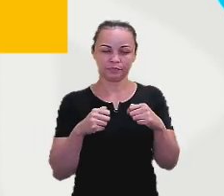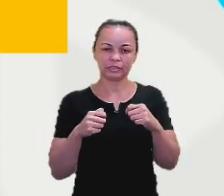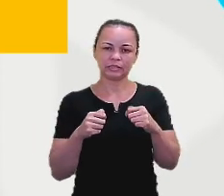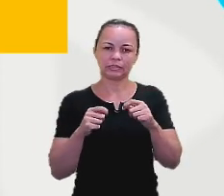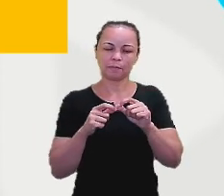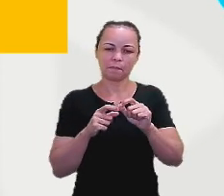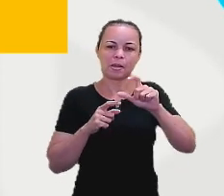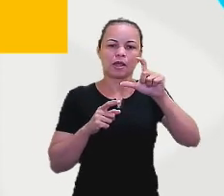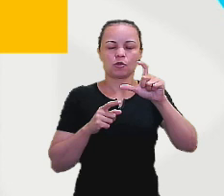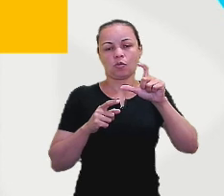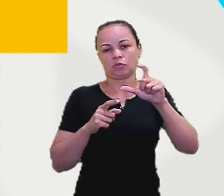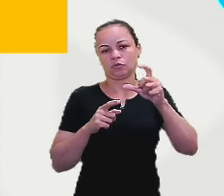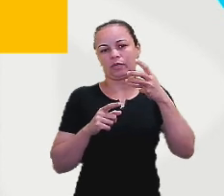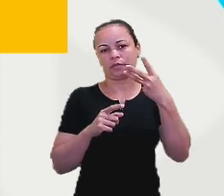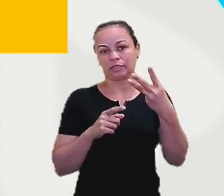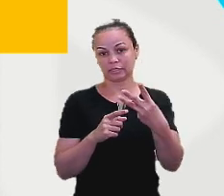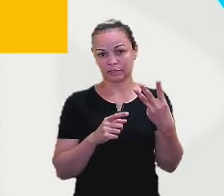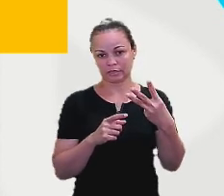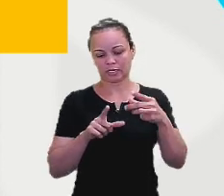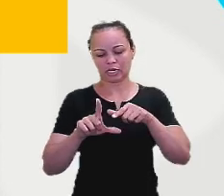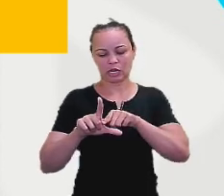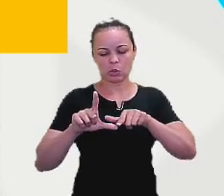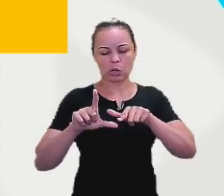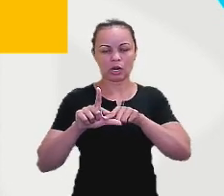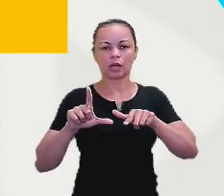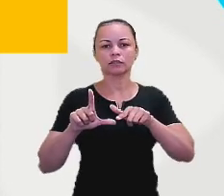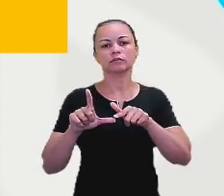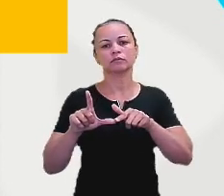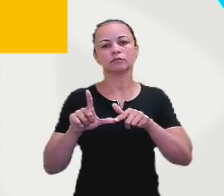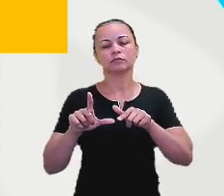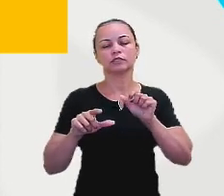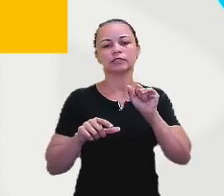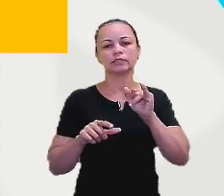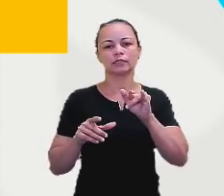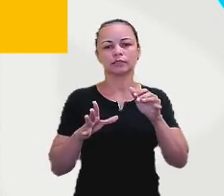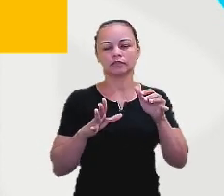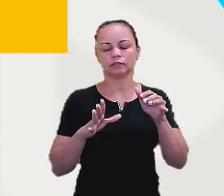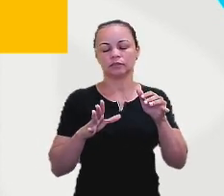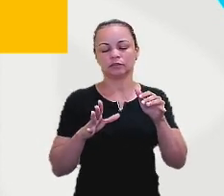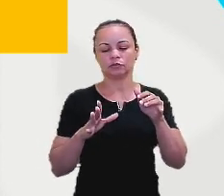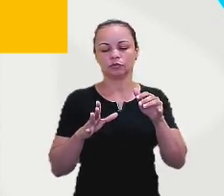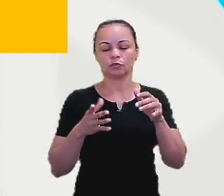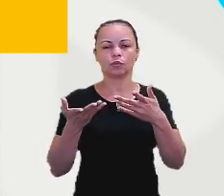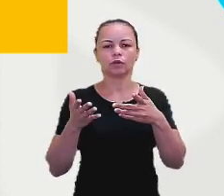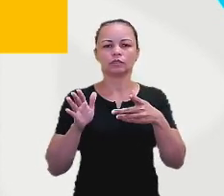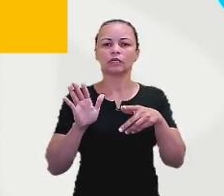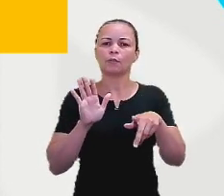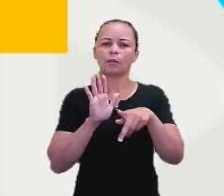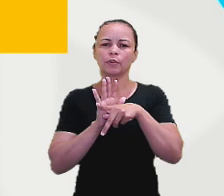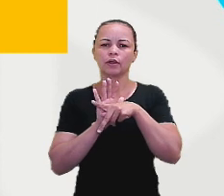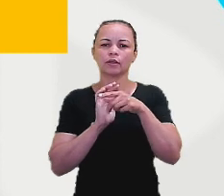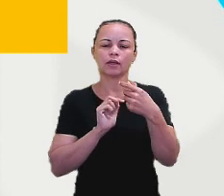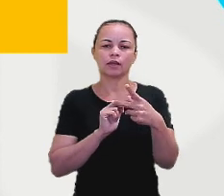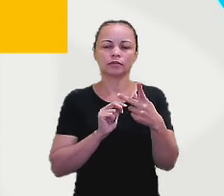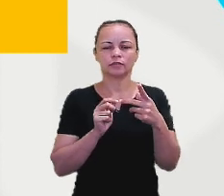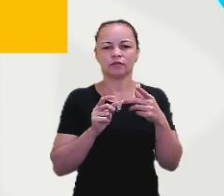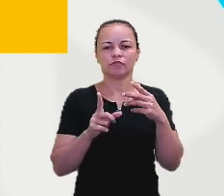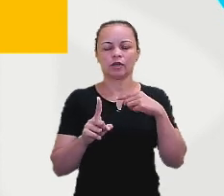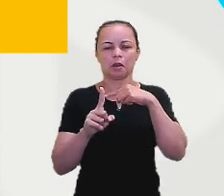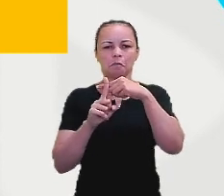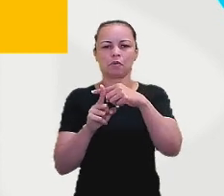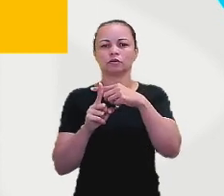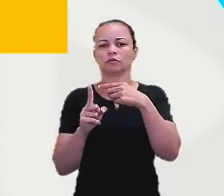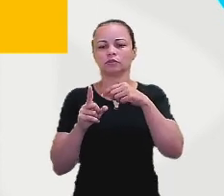que a medida do terceiro lado. Isso é a condição de existência de um triângulo. Uma das propriedades se refere à soma de seus